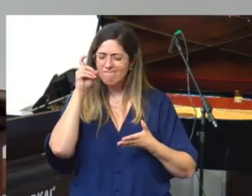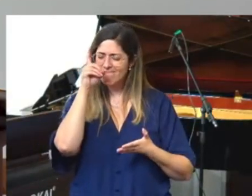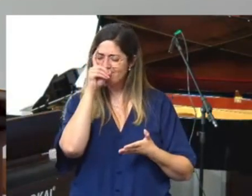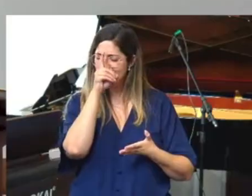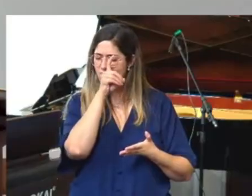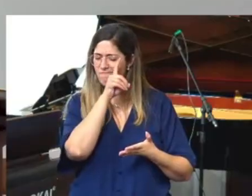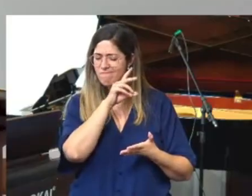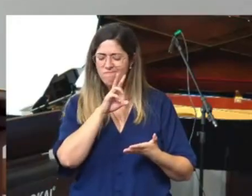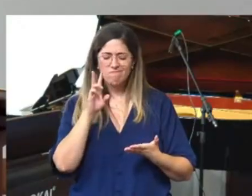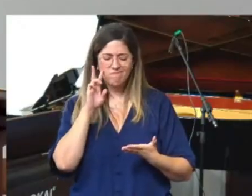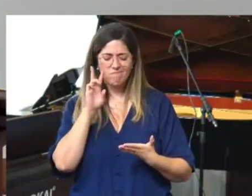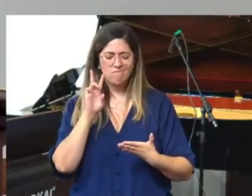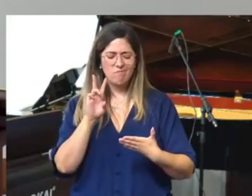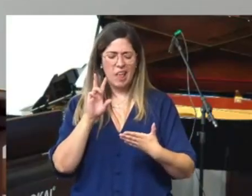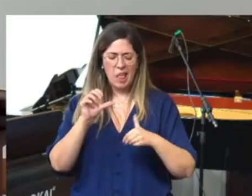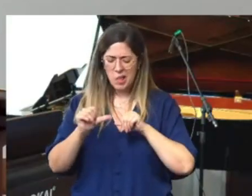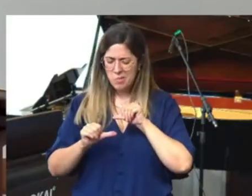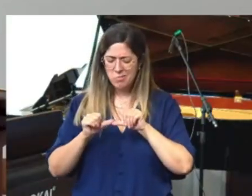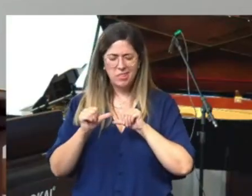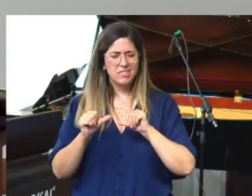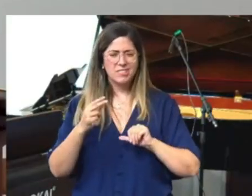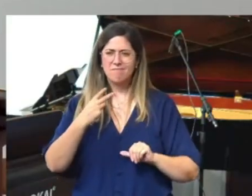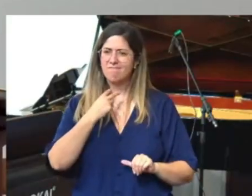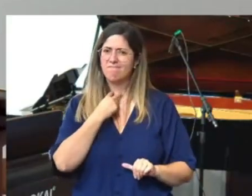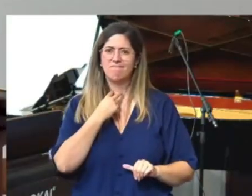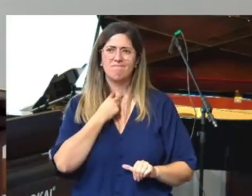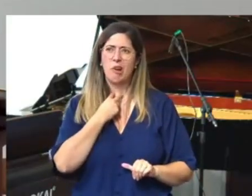de enxergar mudança.